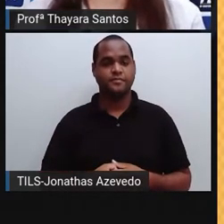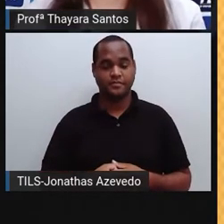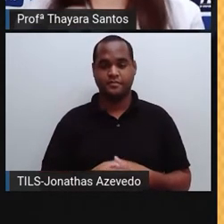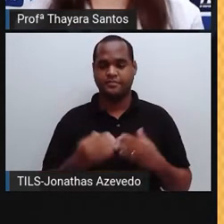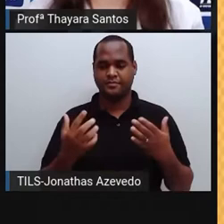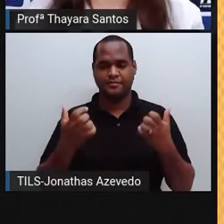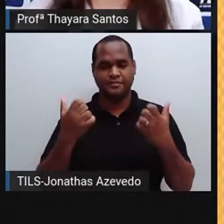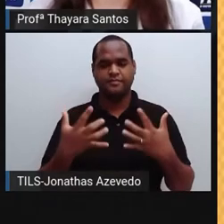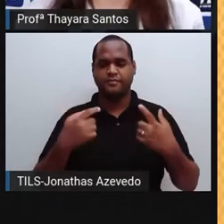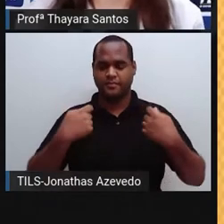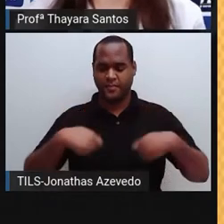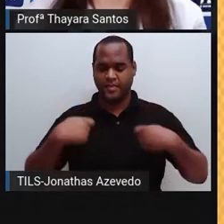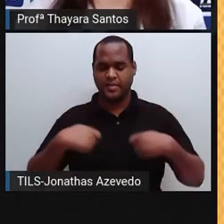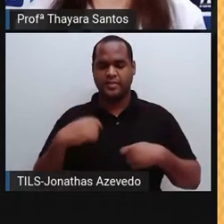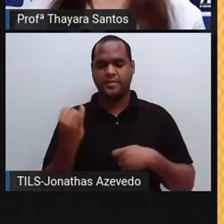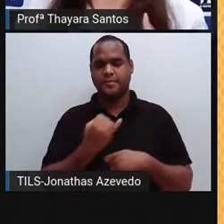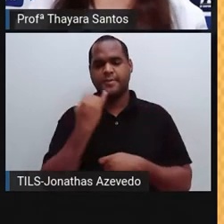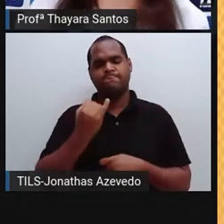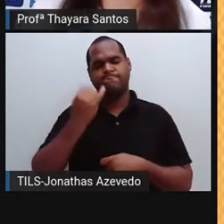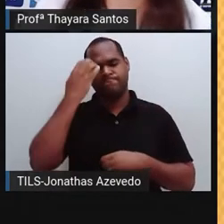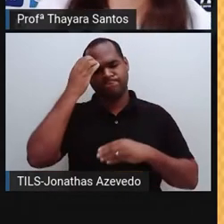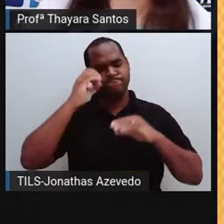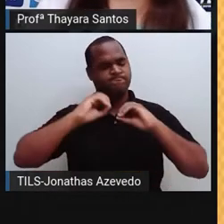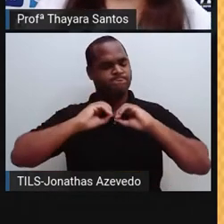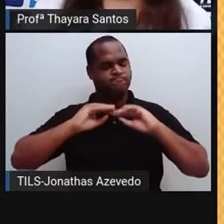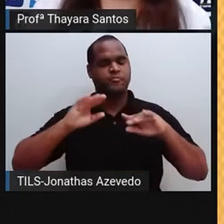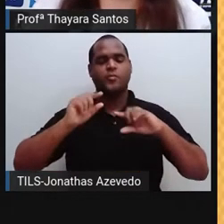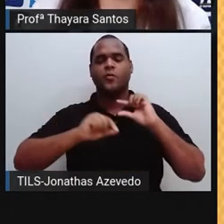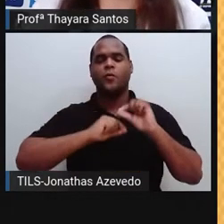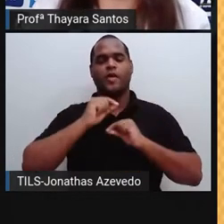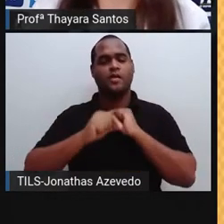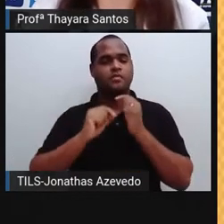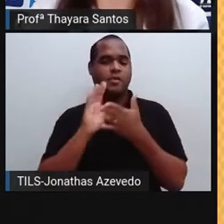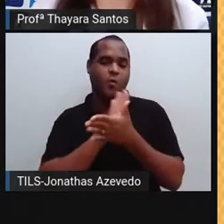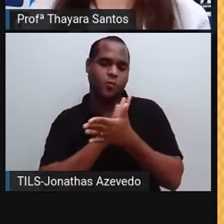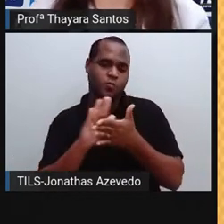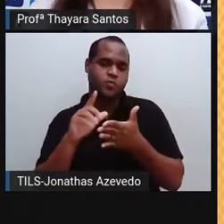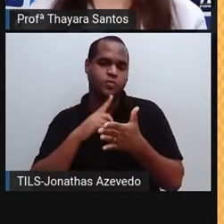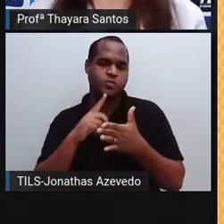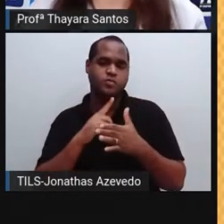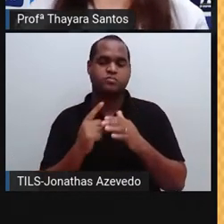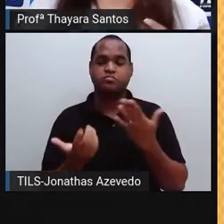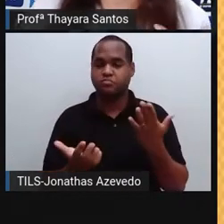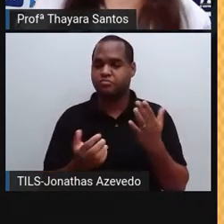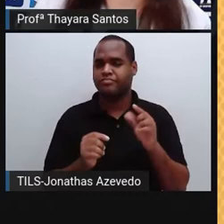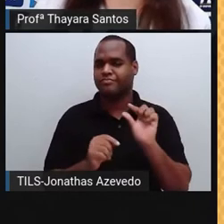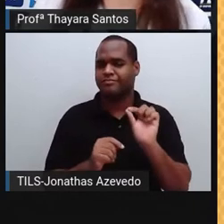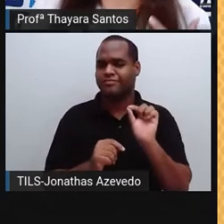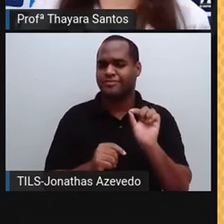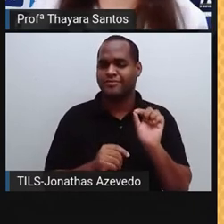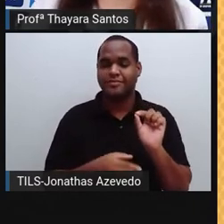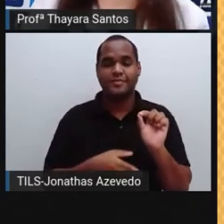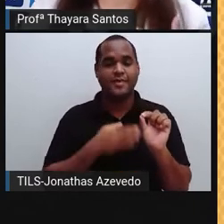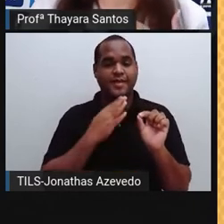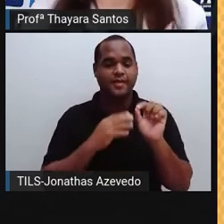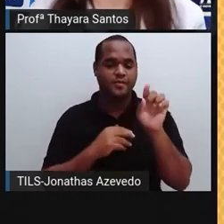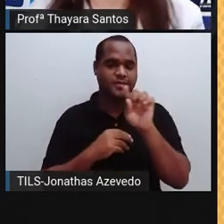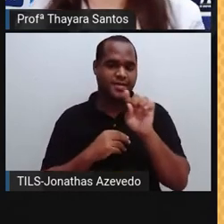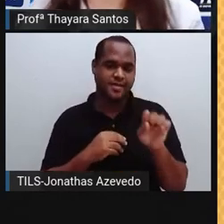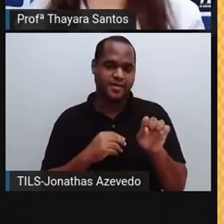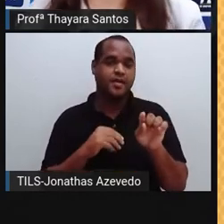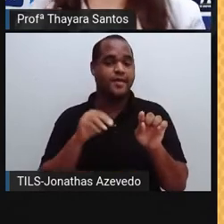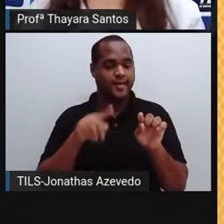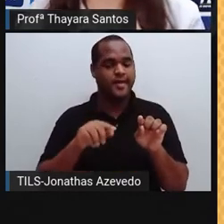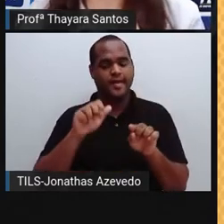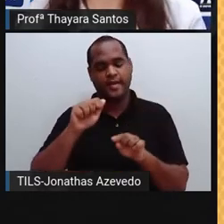Agora a gente precisa saber interpretar alguns desses símbolos que a gente está vendo. Por exemplo, a gente já viu que o Z significa